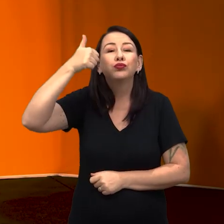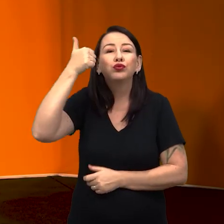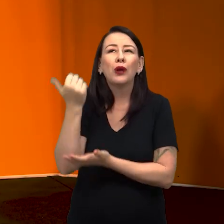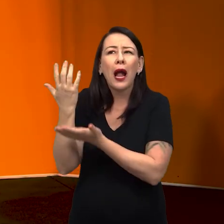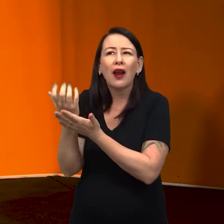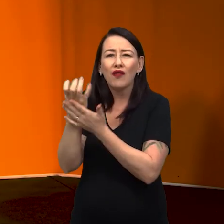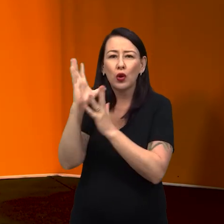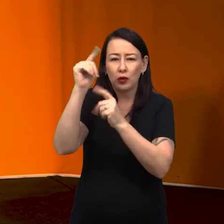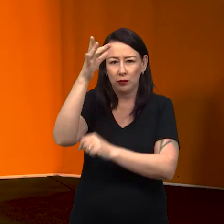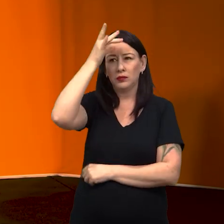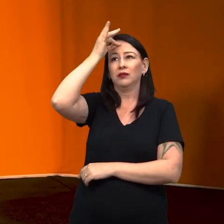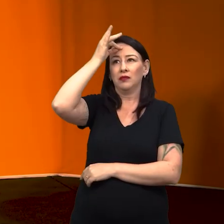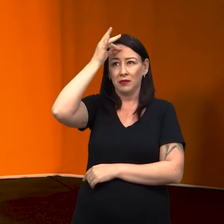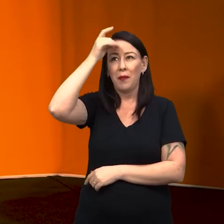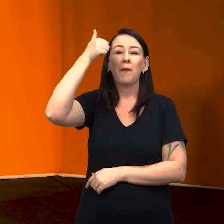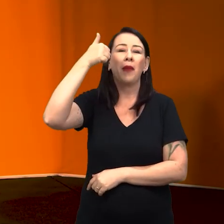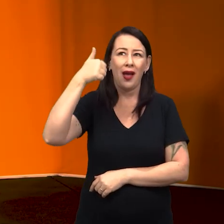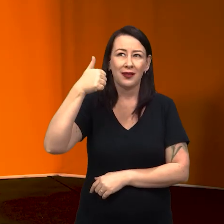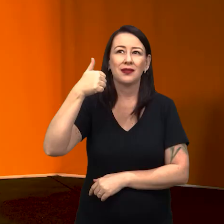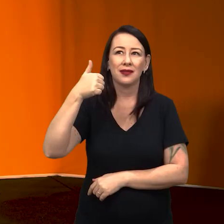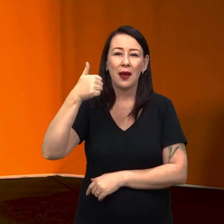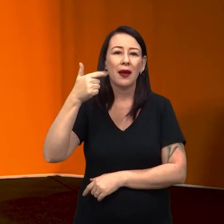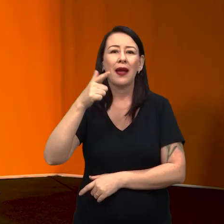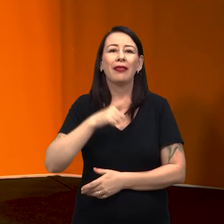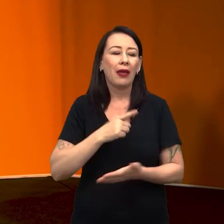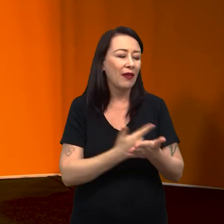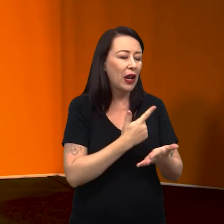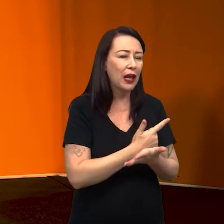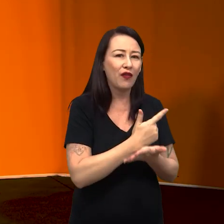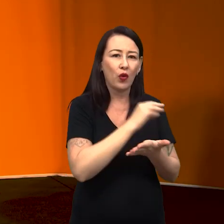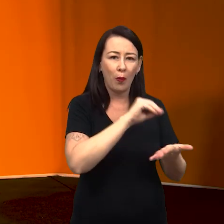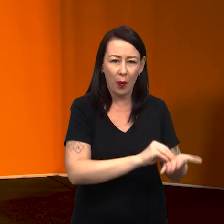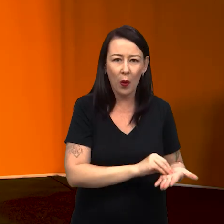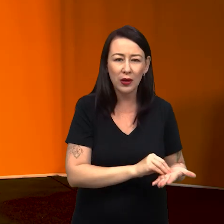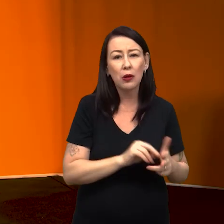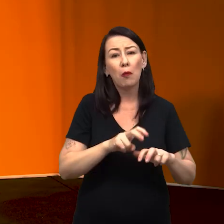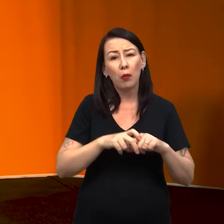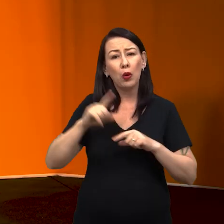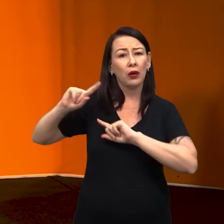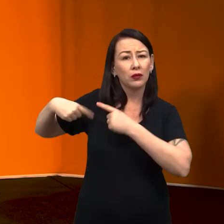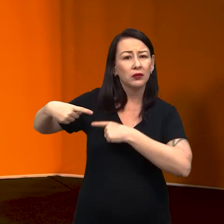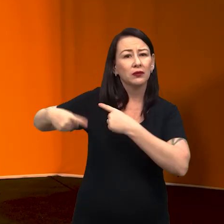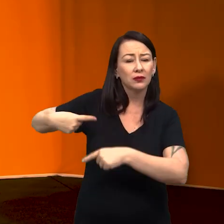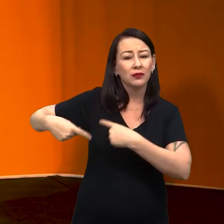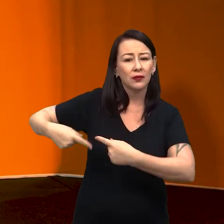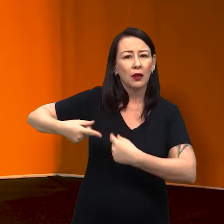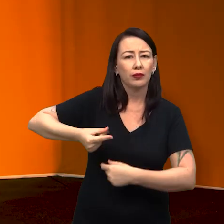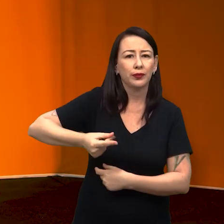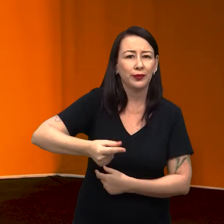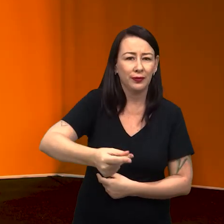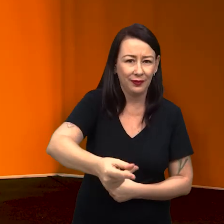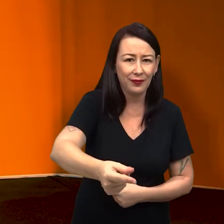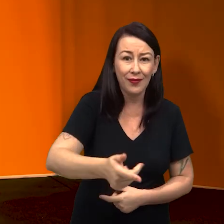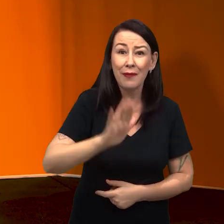fonograficamente, as mais registradas nos livros e por isso elas permanecem nas nossas memórias.